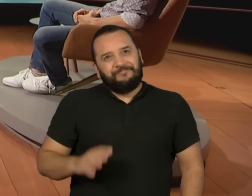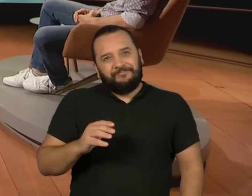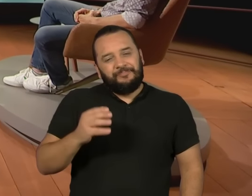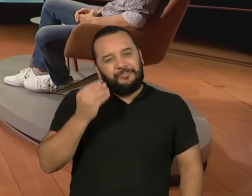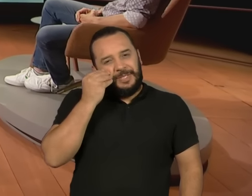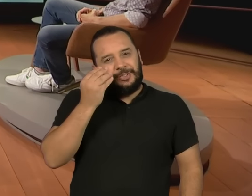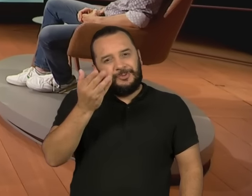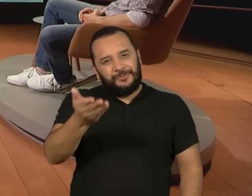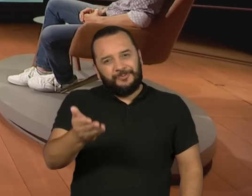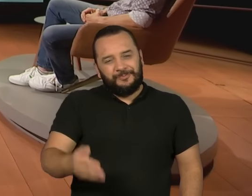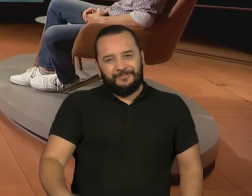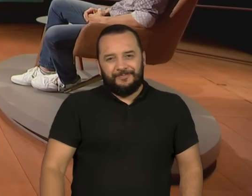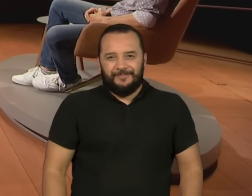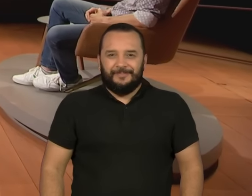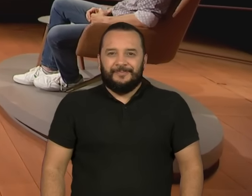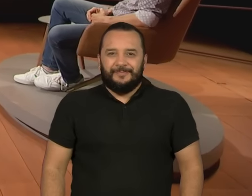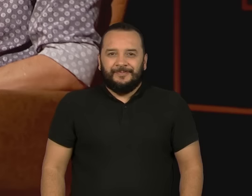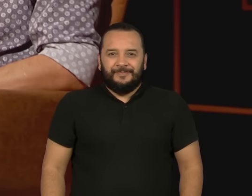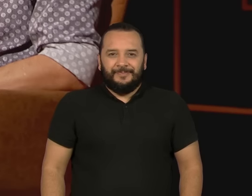Beijo.